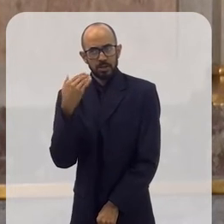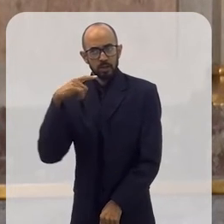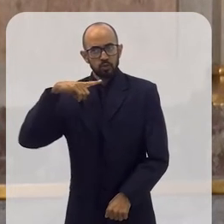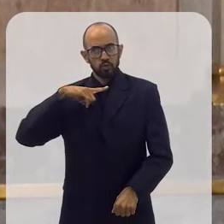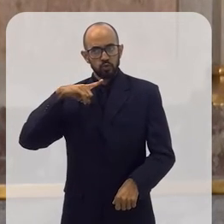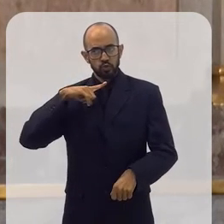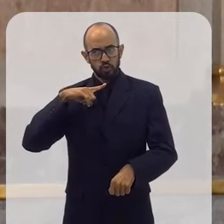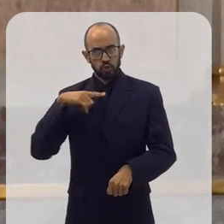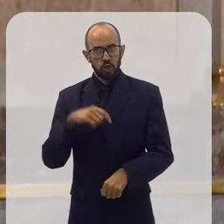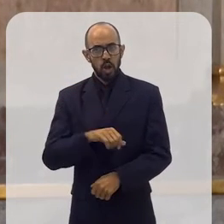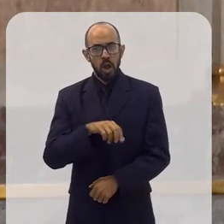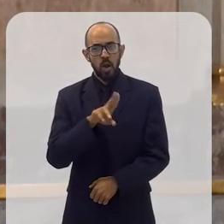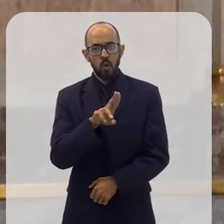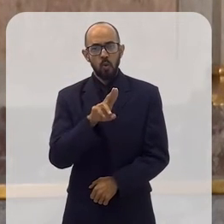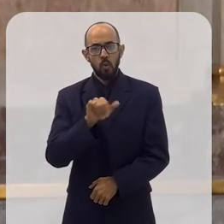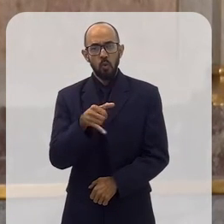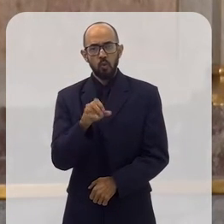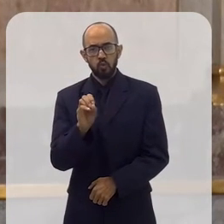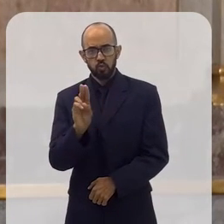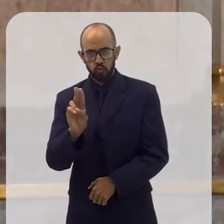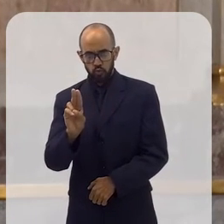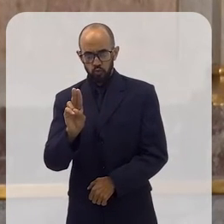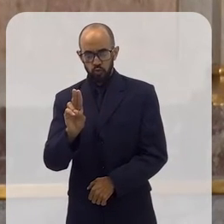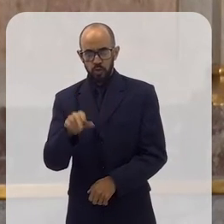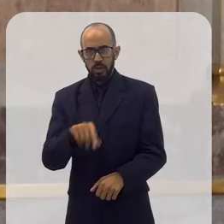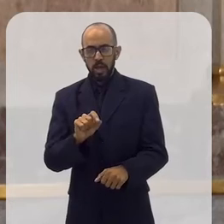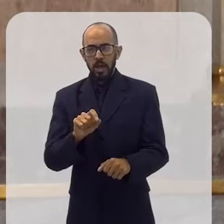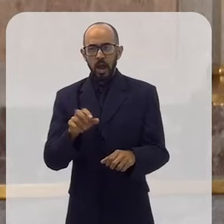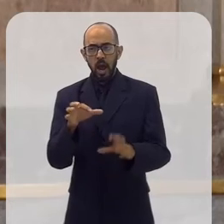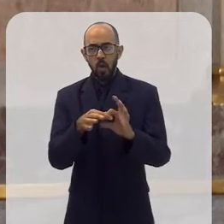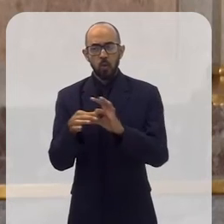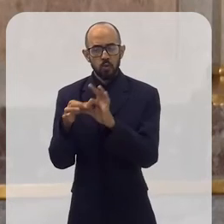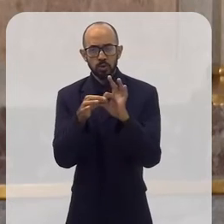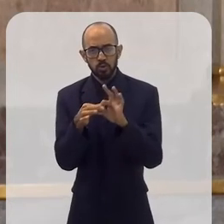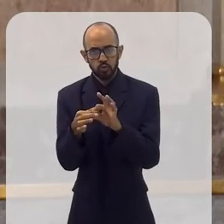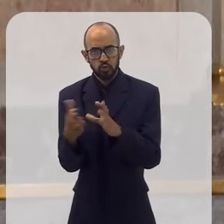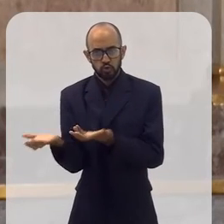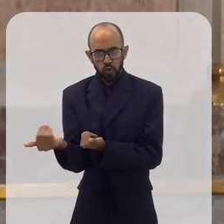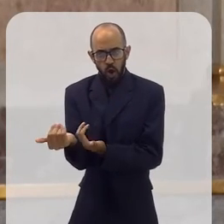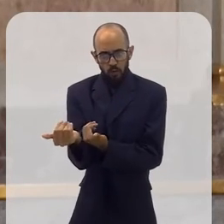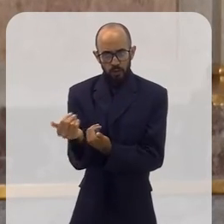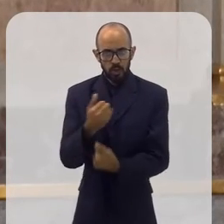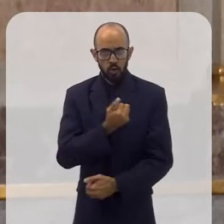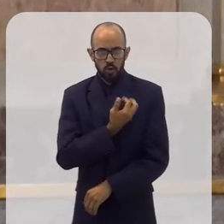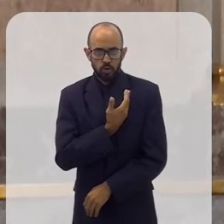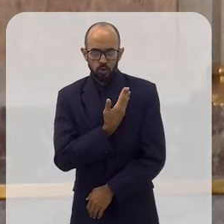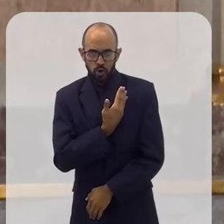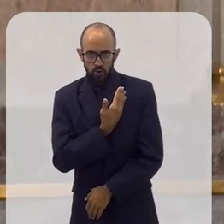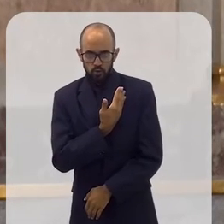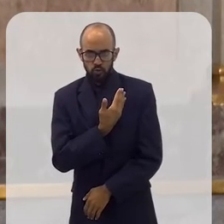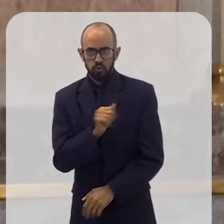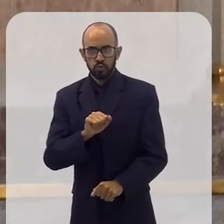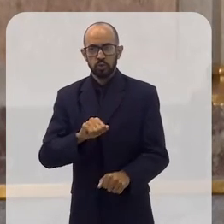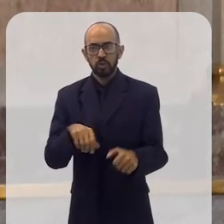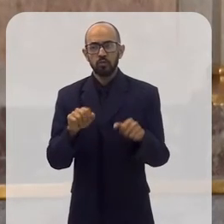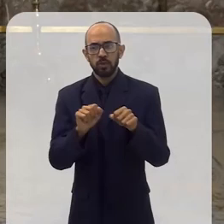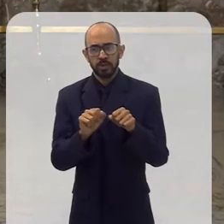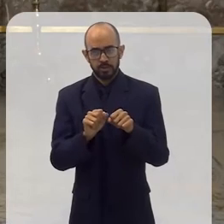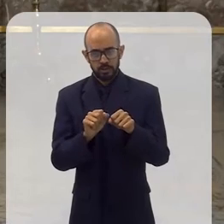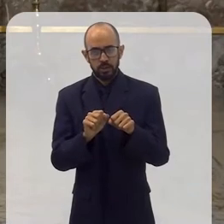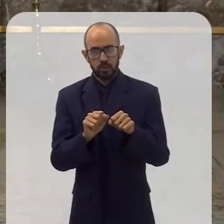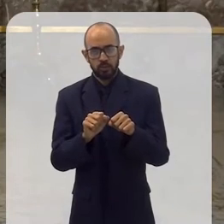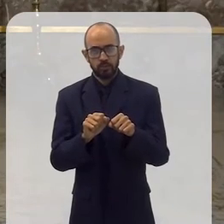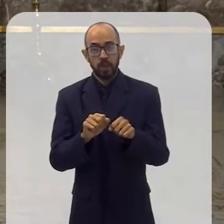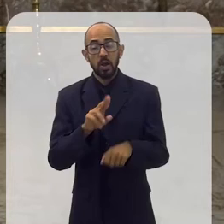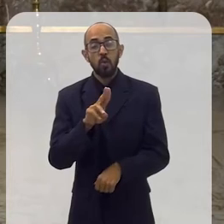tinha a UJO, a União de Jovens Ortodoxos, que estava há anos também cuidando